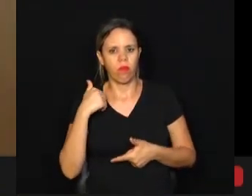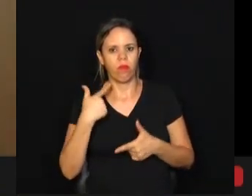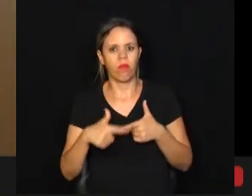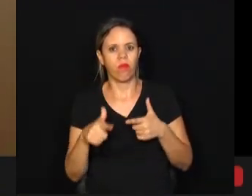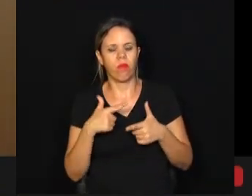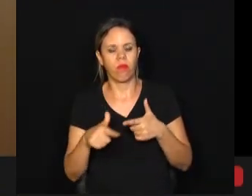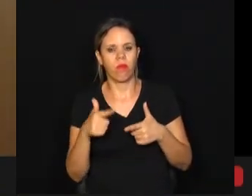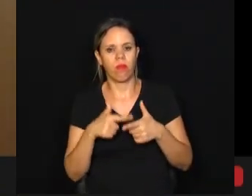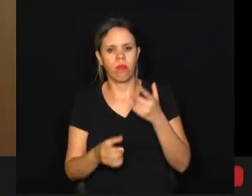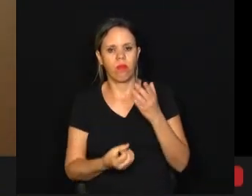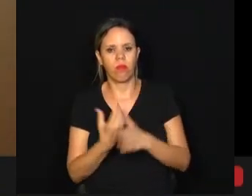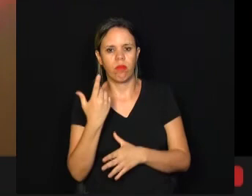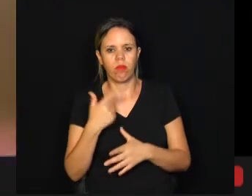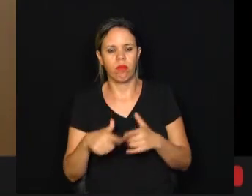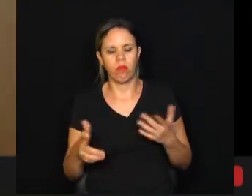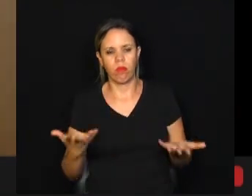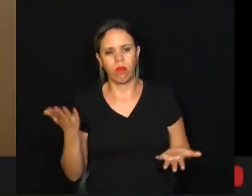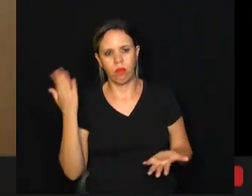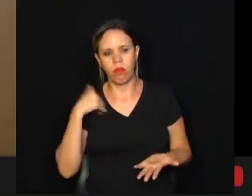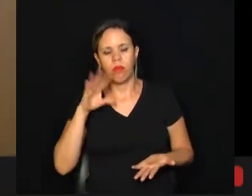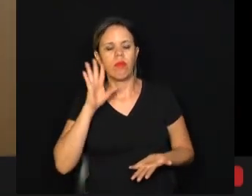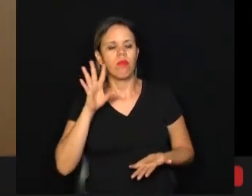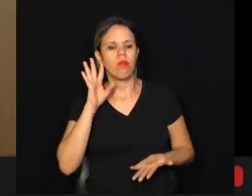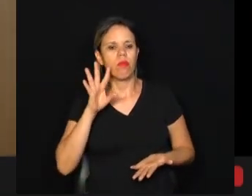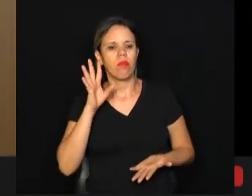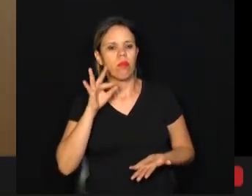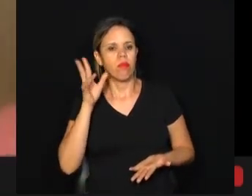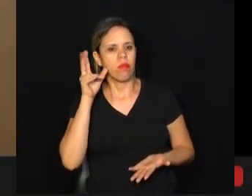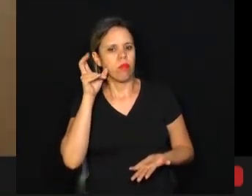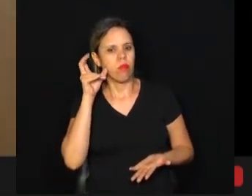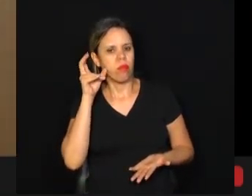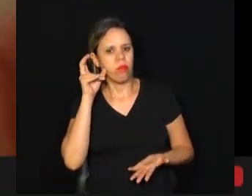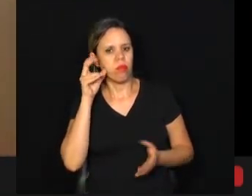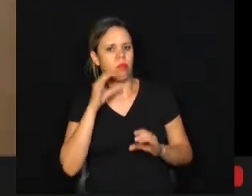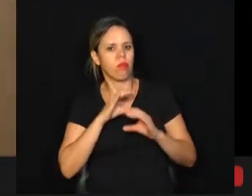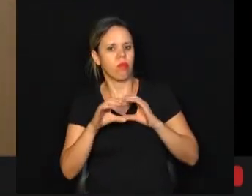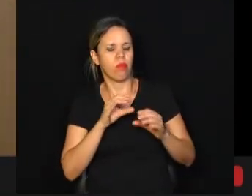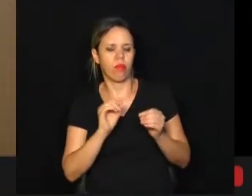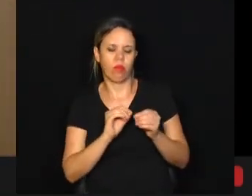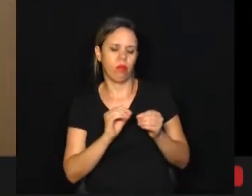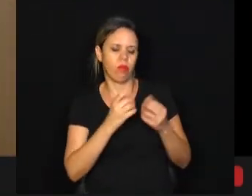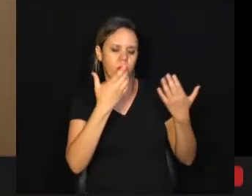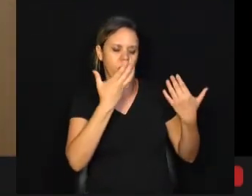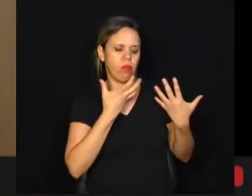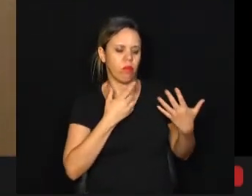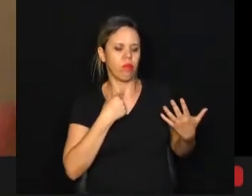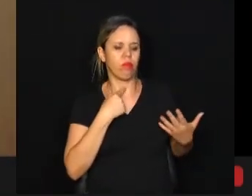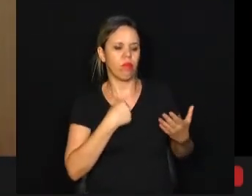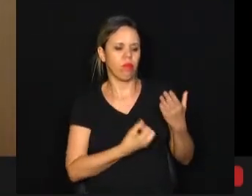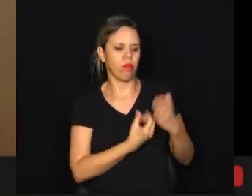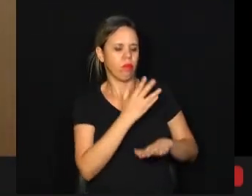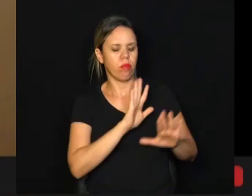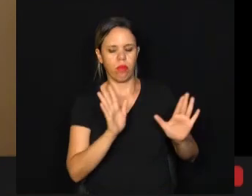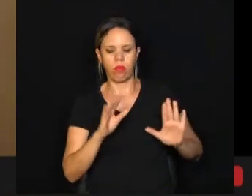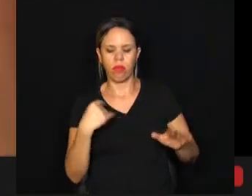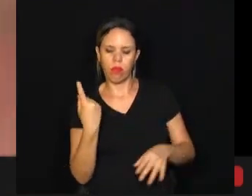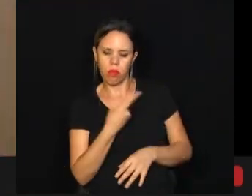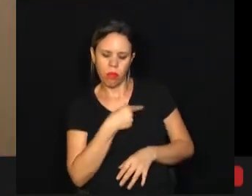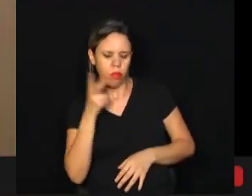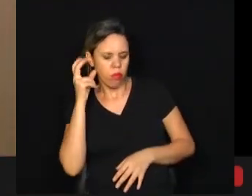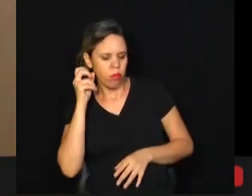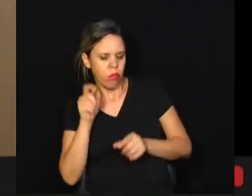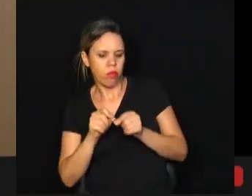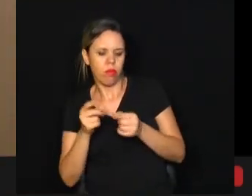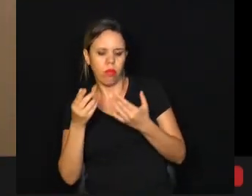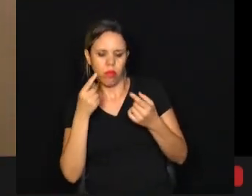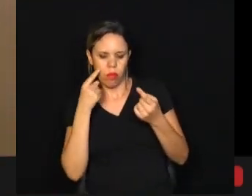problema que acontece. Por isso é muito legal ter a escuta. Ter a escuta não é fazer o que a gente quer. Assim como a nossa escuta não é fazer o que